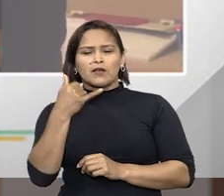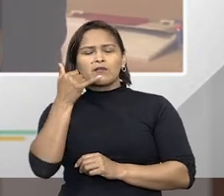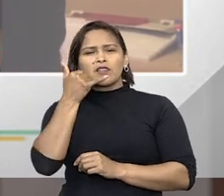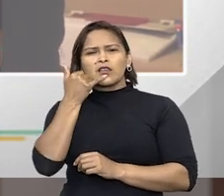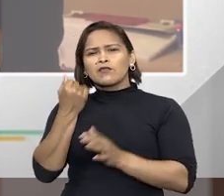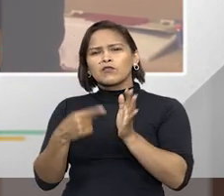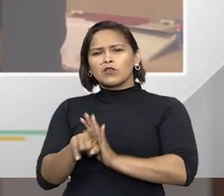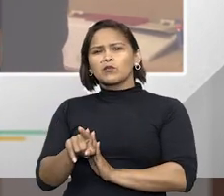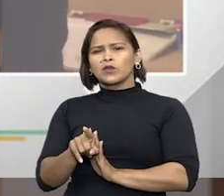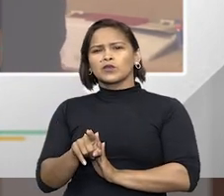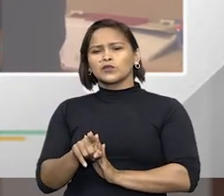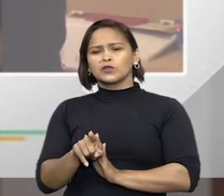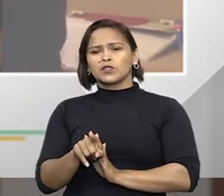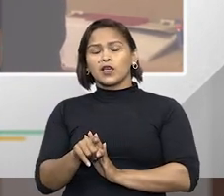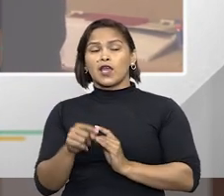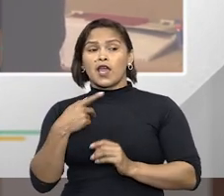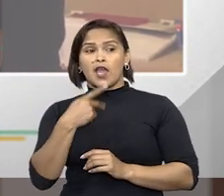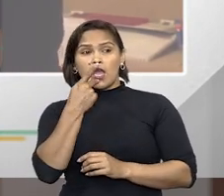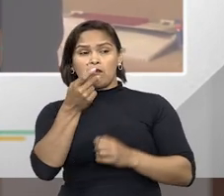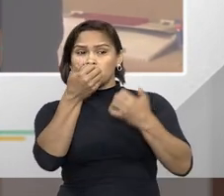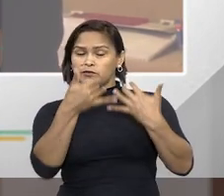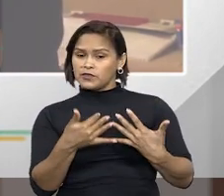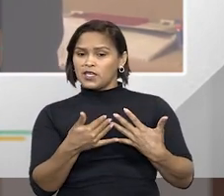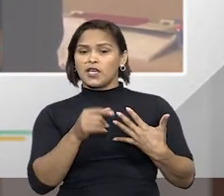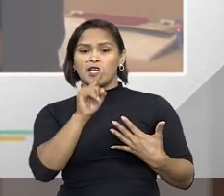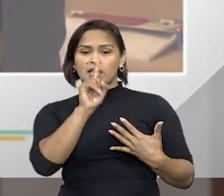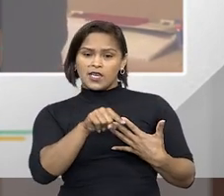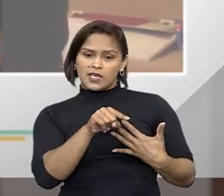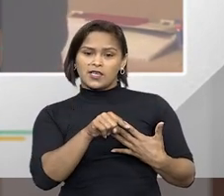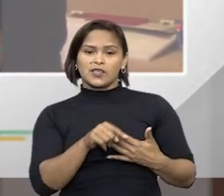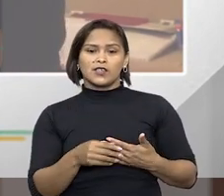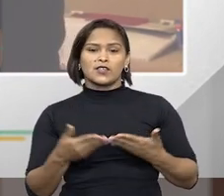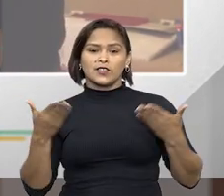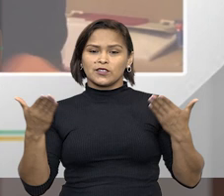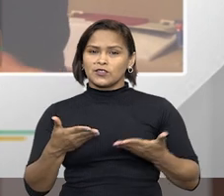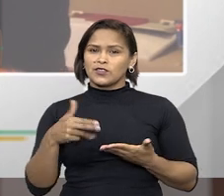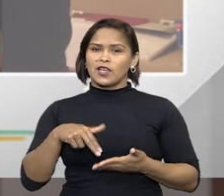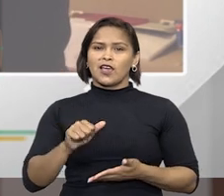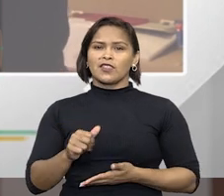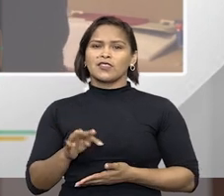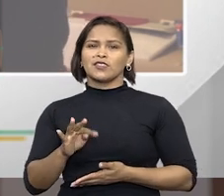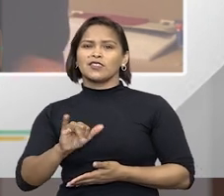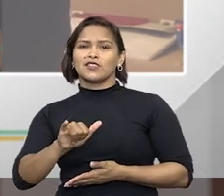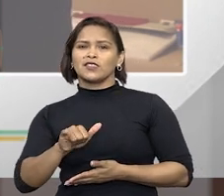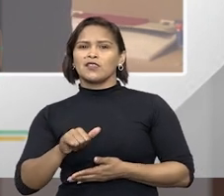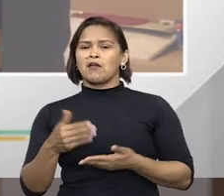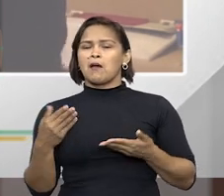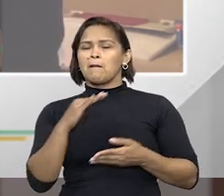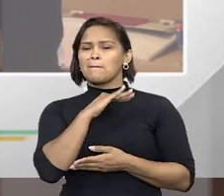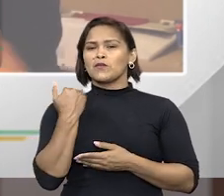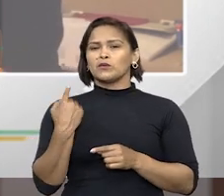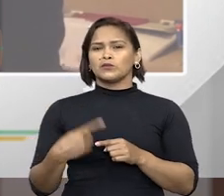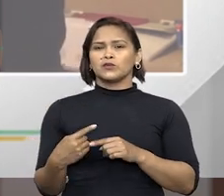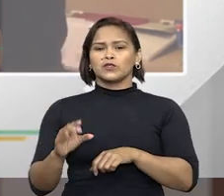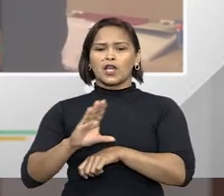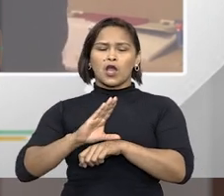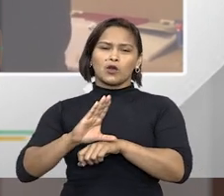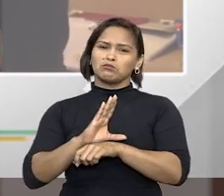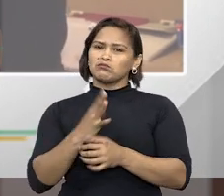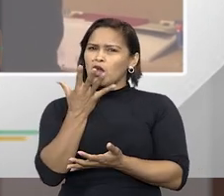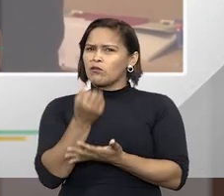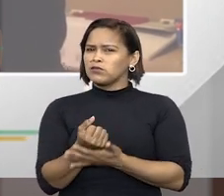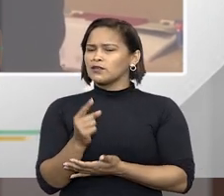isso. Eu disse, olha, isso aí de saída já é natimorto, porque a Constituição não admite que a